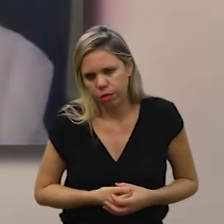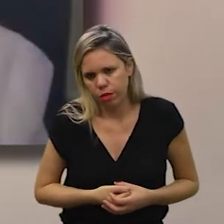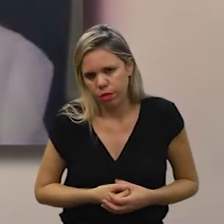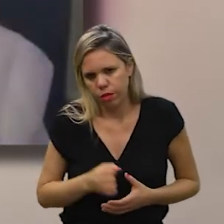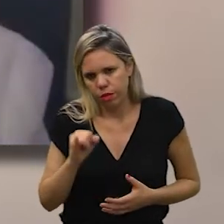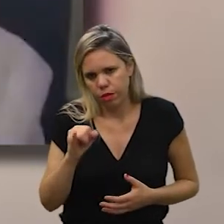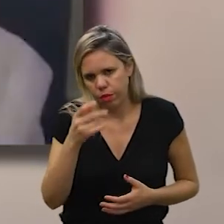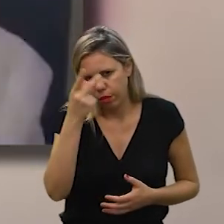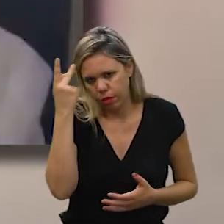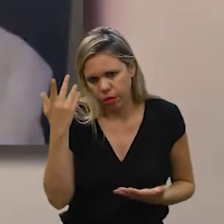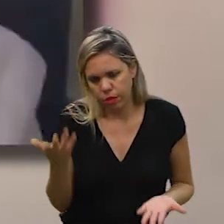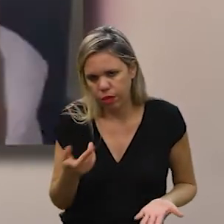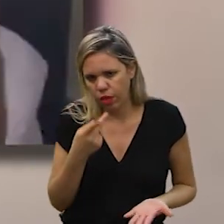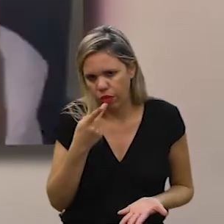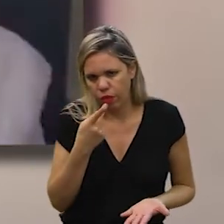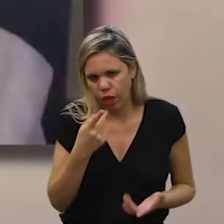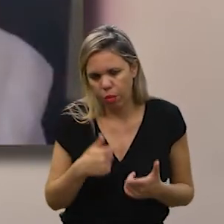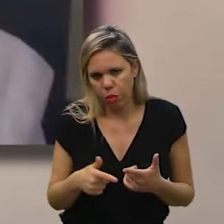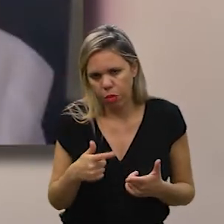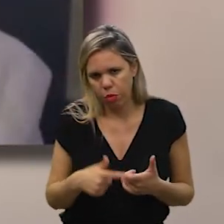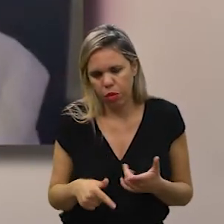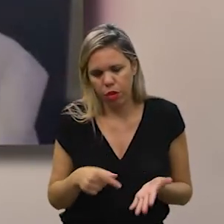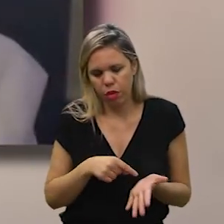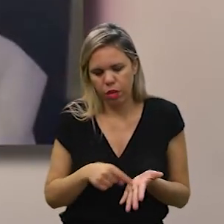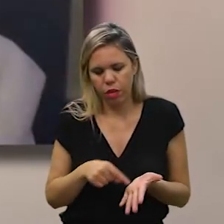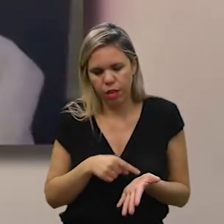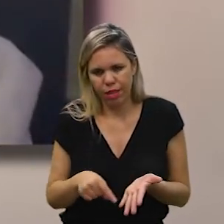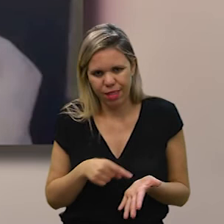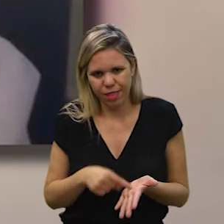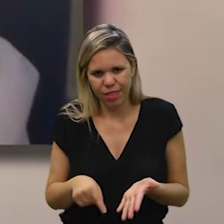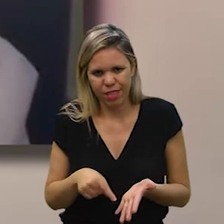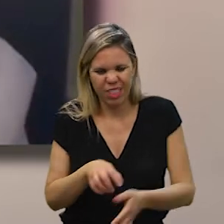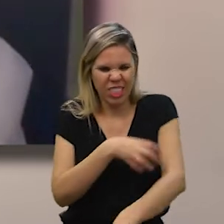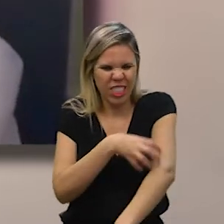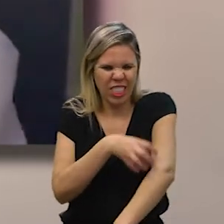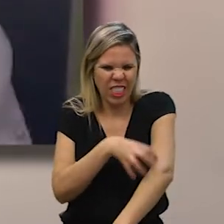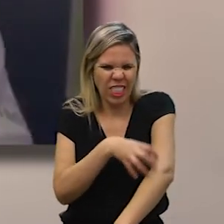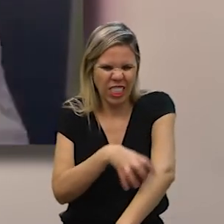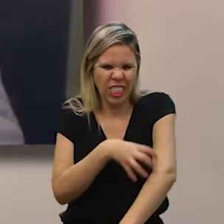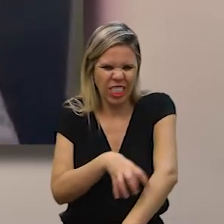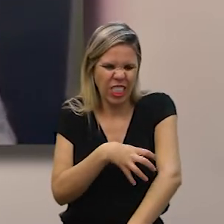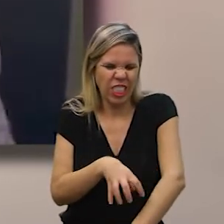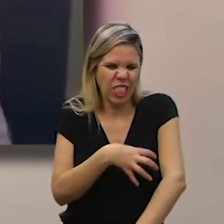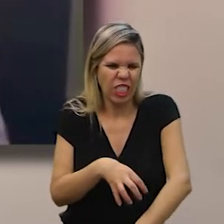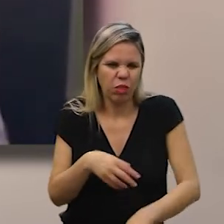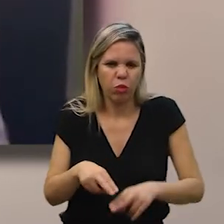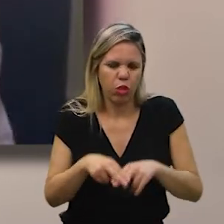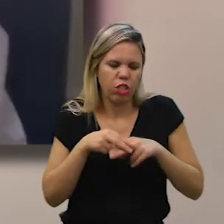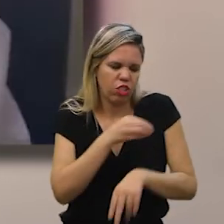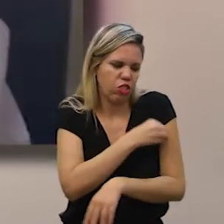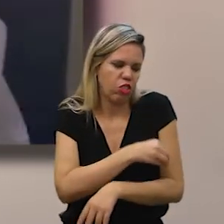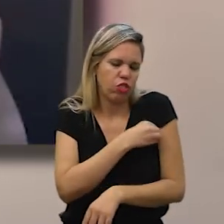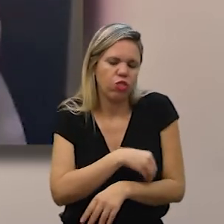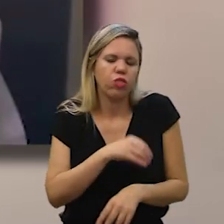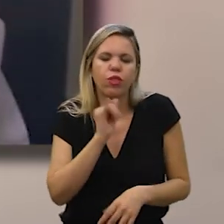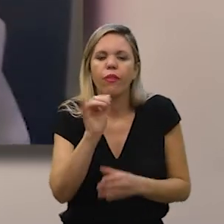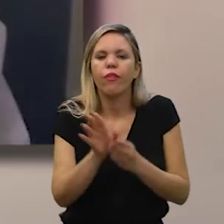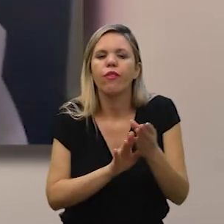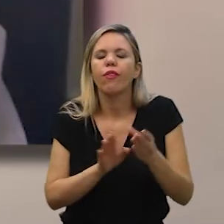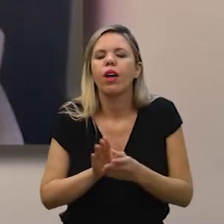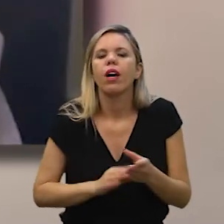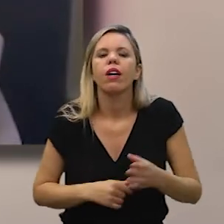Se a pessoa desenvolver um quadro de uma dermatite alérgica pelo álcool gel, aí o que a